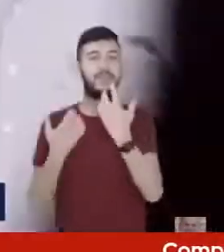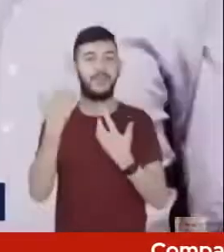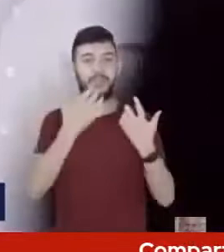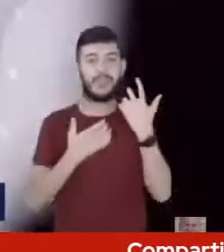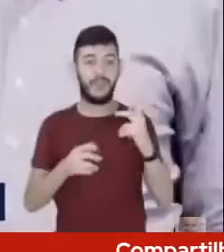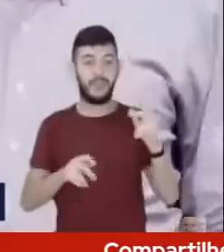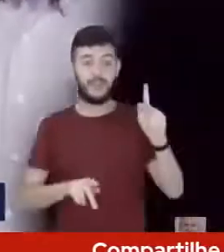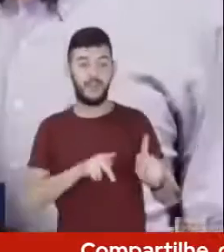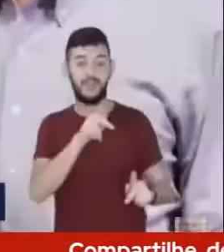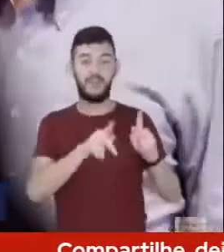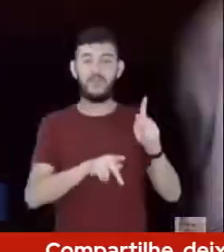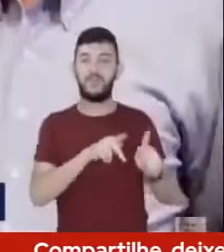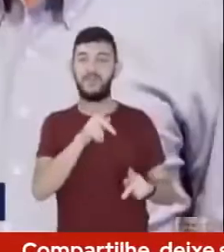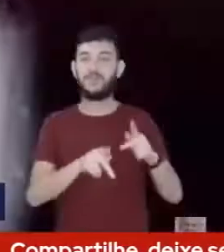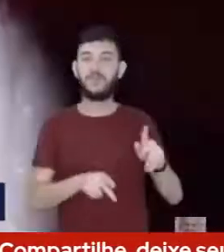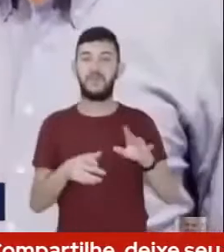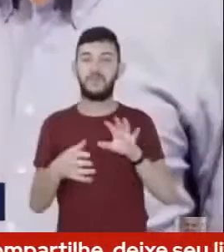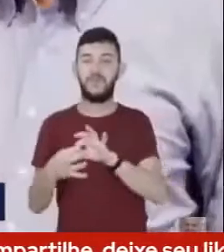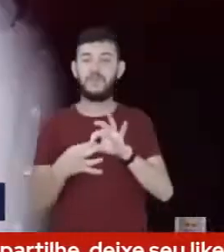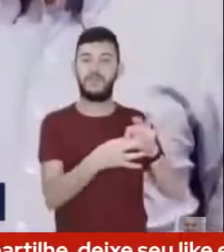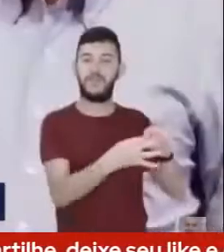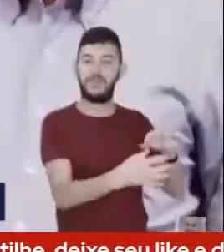vencido! Trabalhador unido!